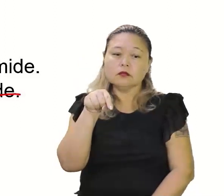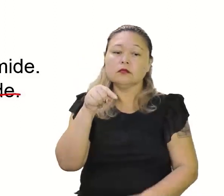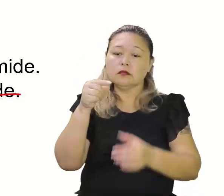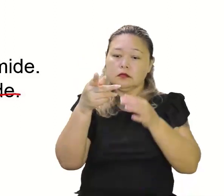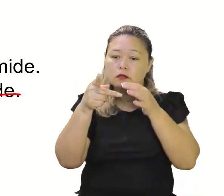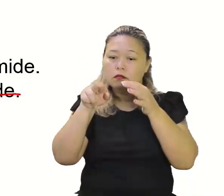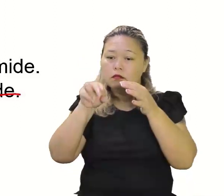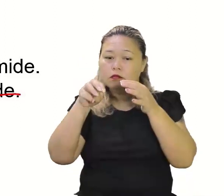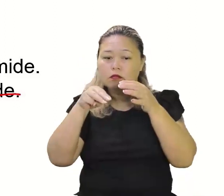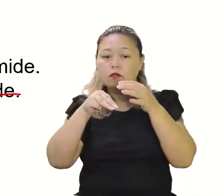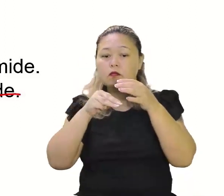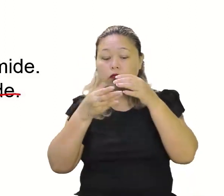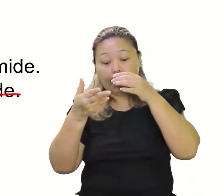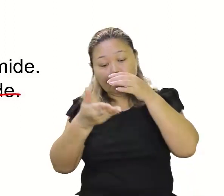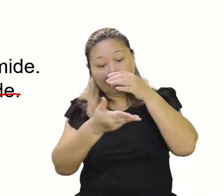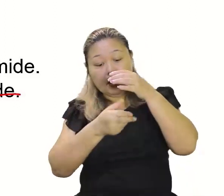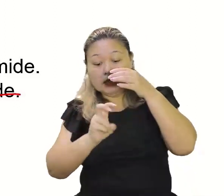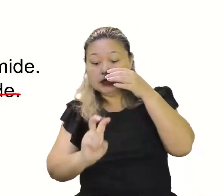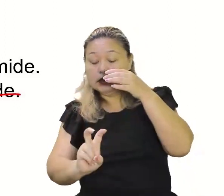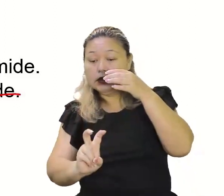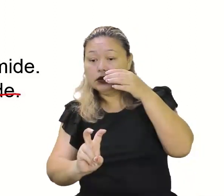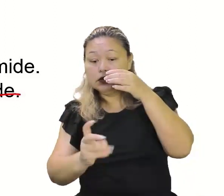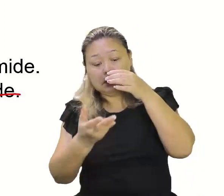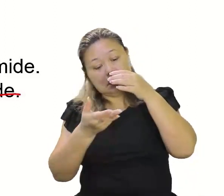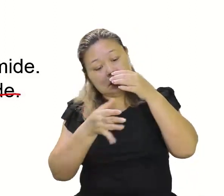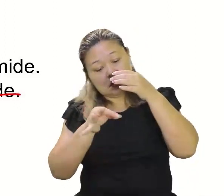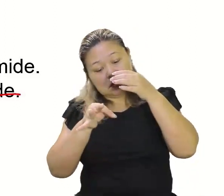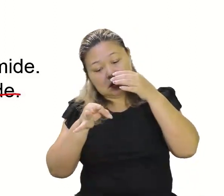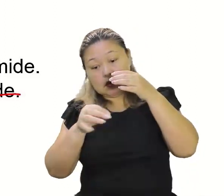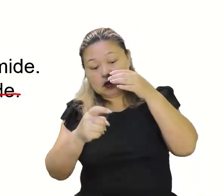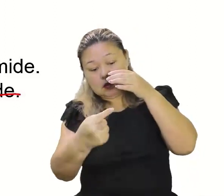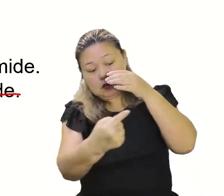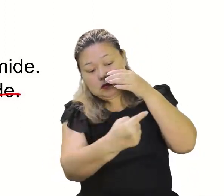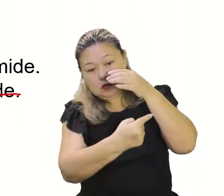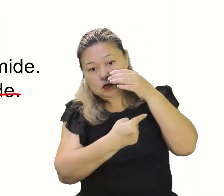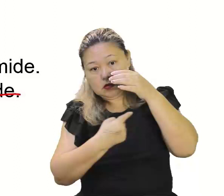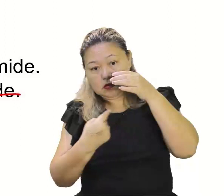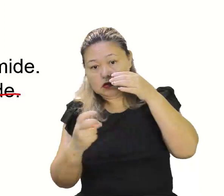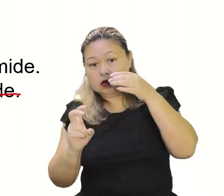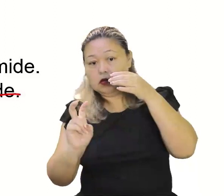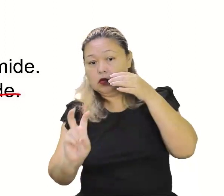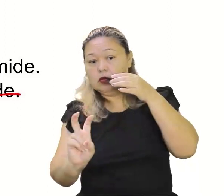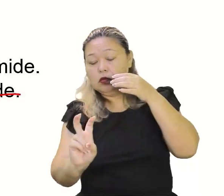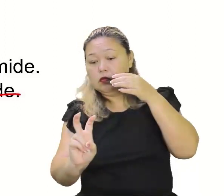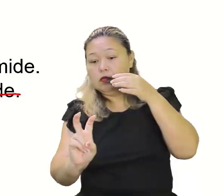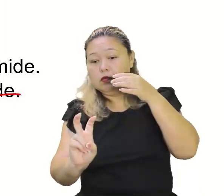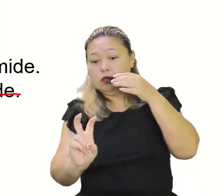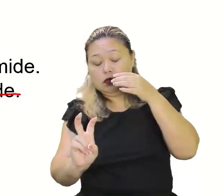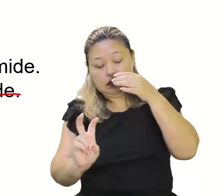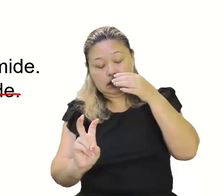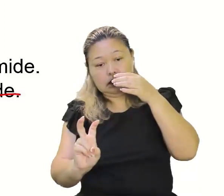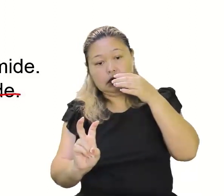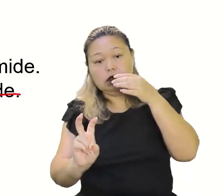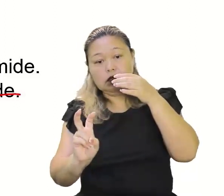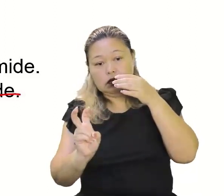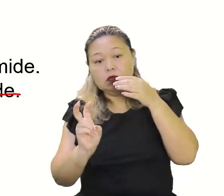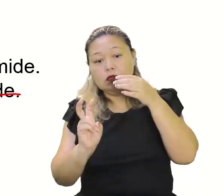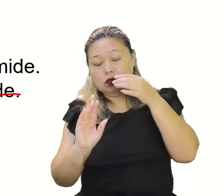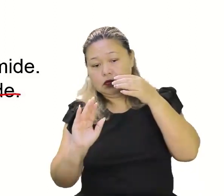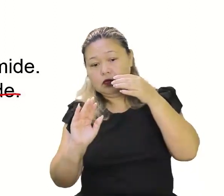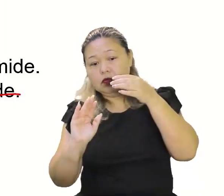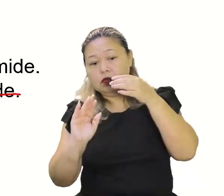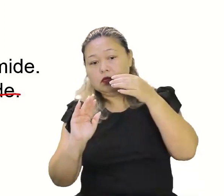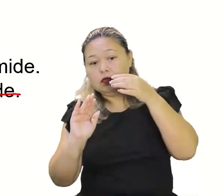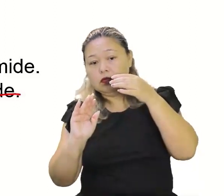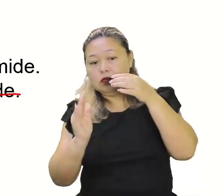base pentagonal. Para ser penta, tem que ter quantos? 5 lados. 1, 2, 3, 4, 5. É um prisma? É, porque